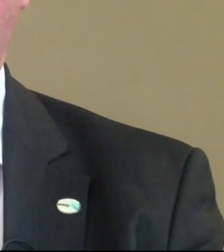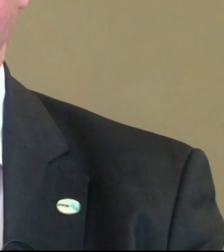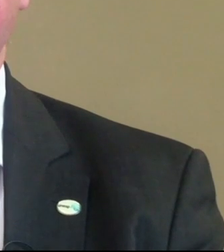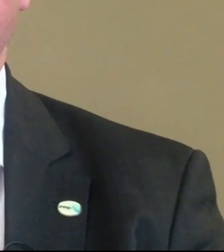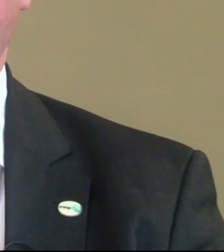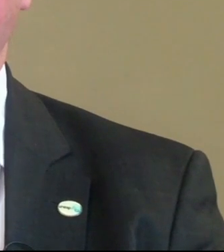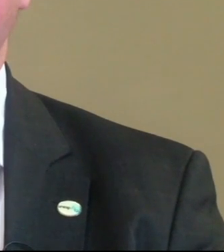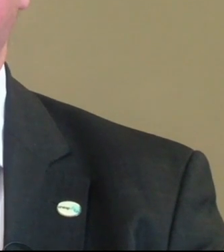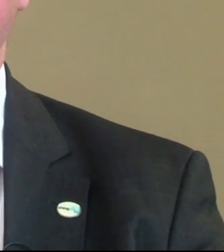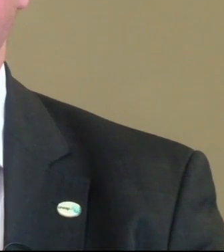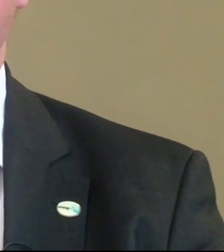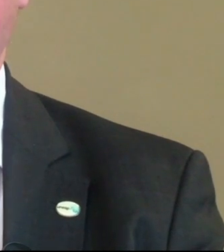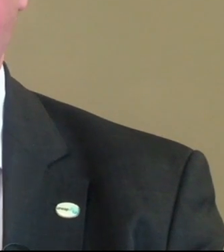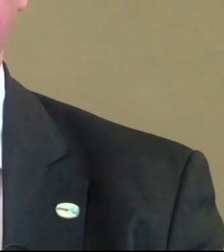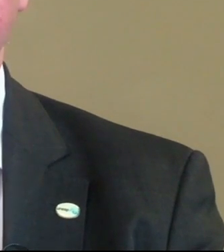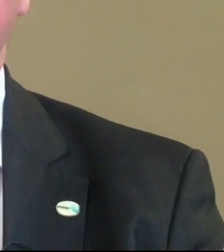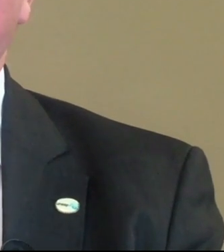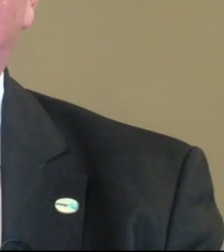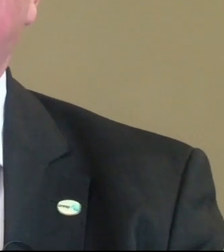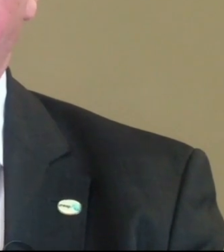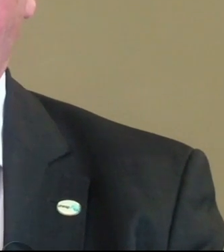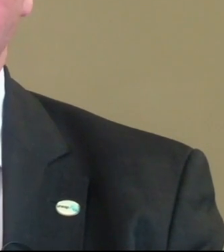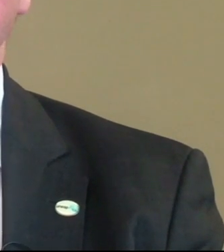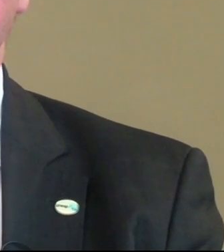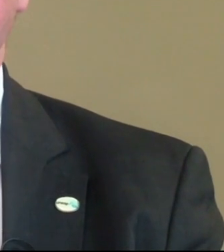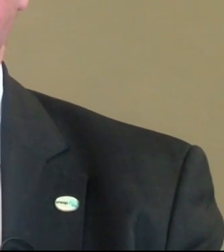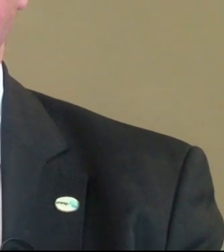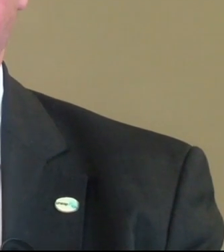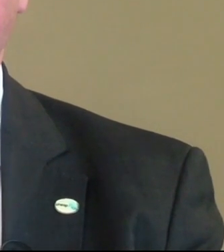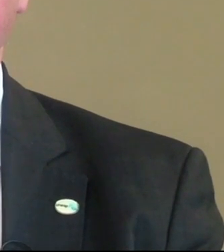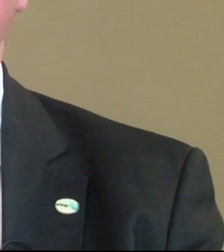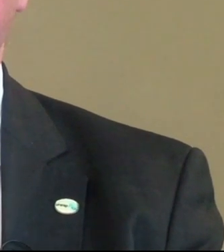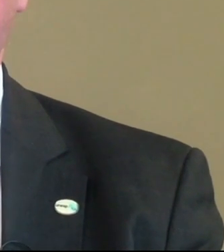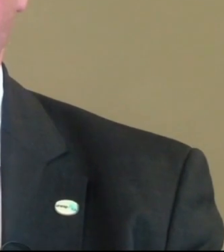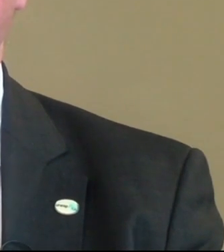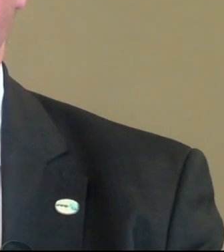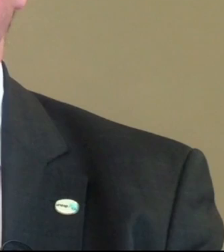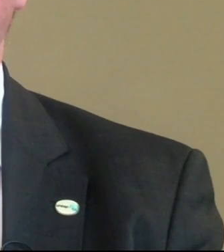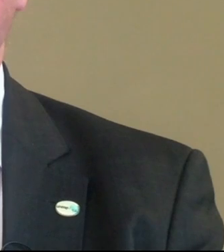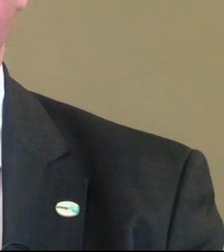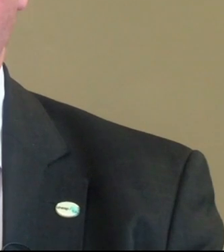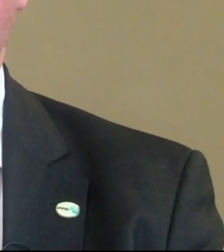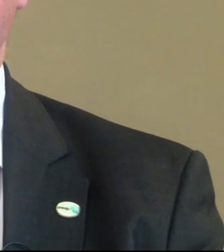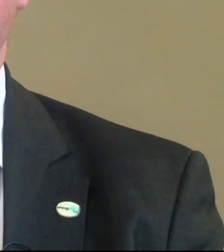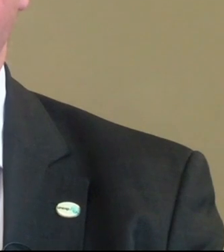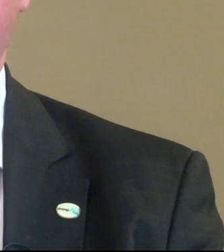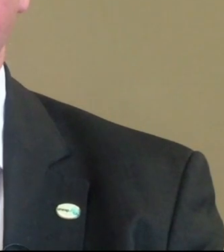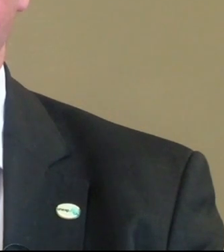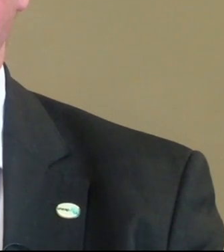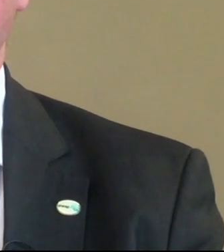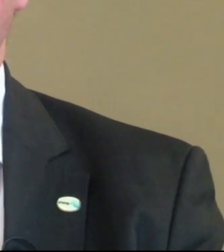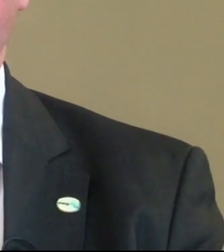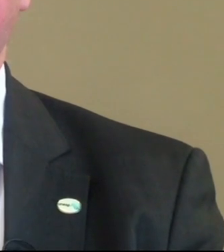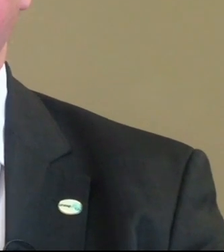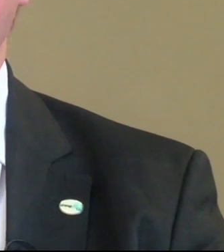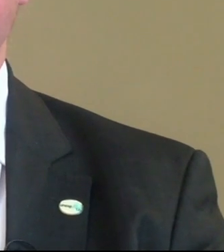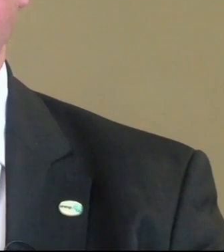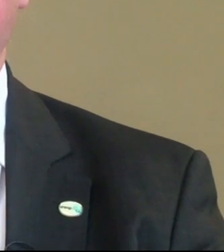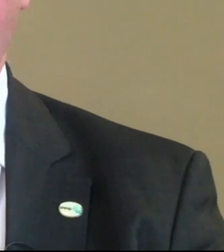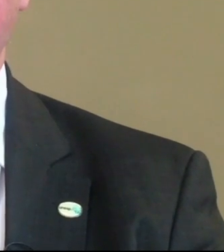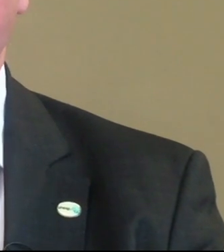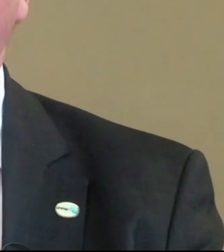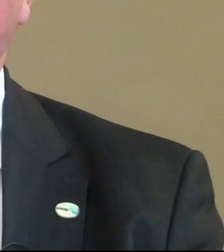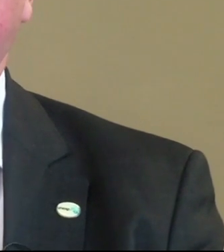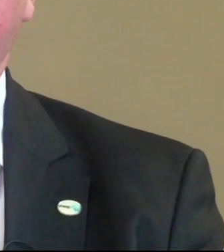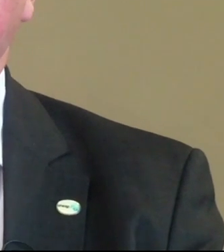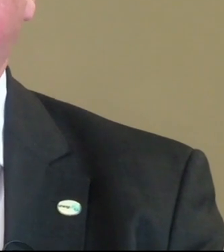recepção aos profissionais inscritos no crea de são paulo que resolveram dedicar 360 horas do seu tempo para